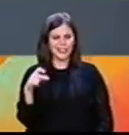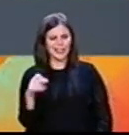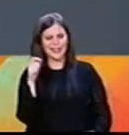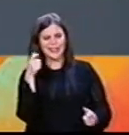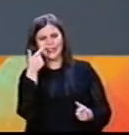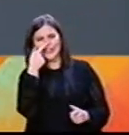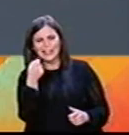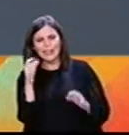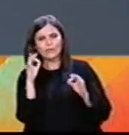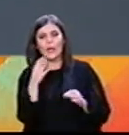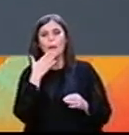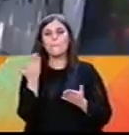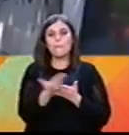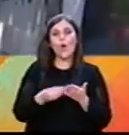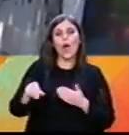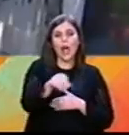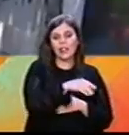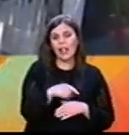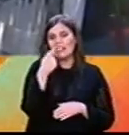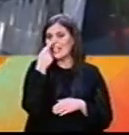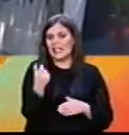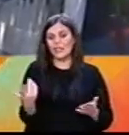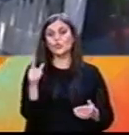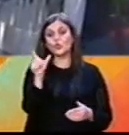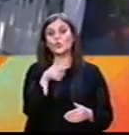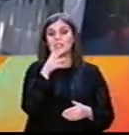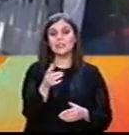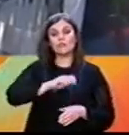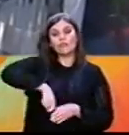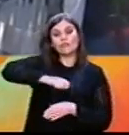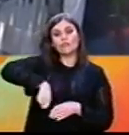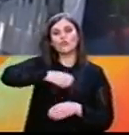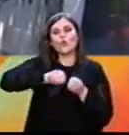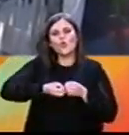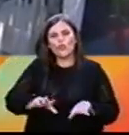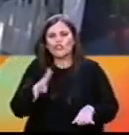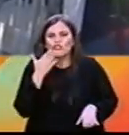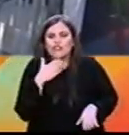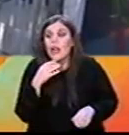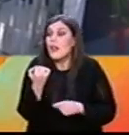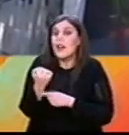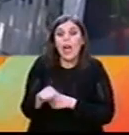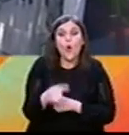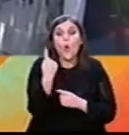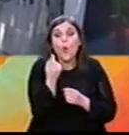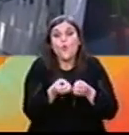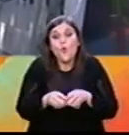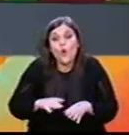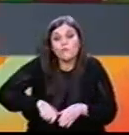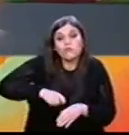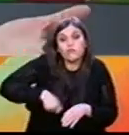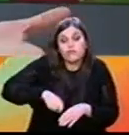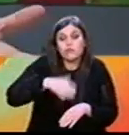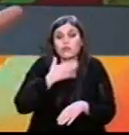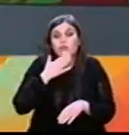ralado. Está bem? A textura é a mesma. Ora, a menina dizia, para mexermos o ovo, quanto baste? Não, um ovo. É ovo batido quanto